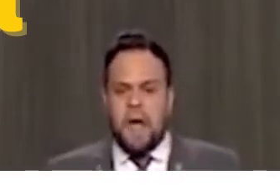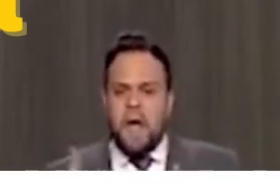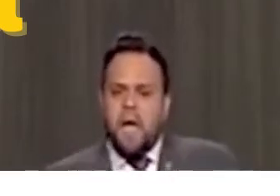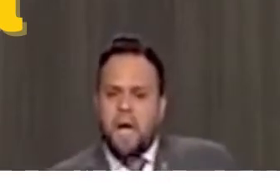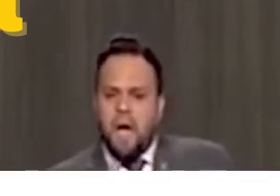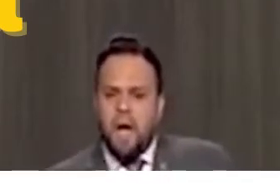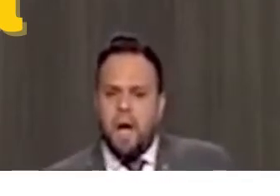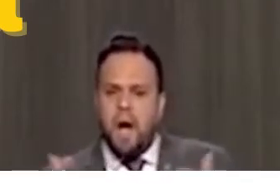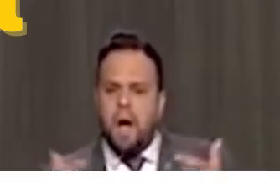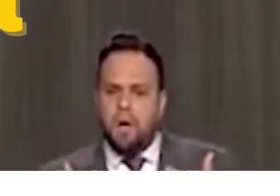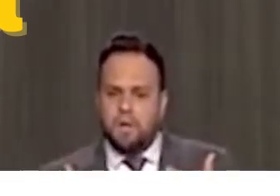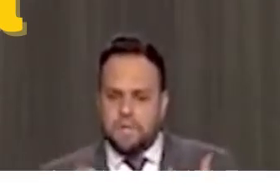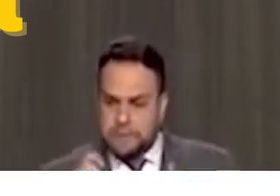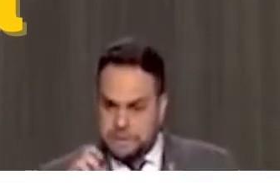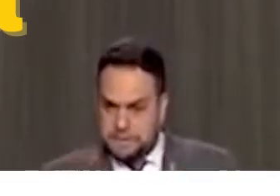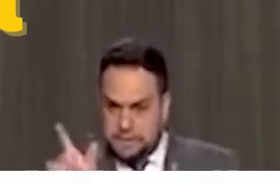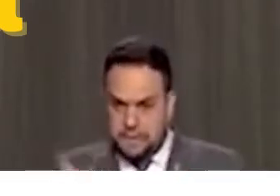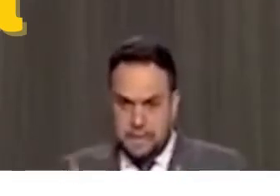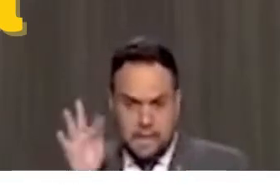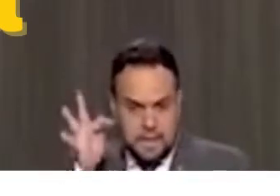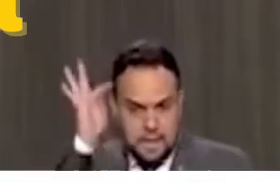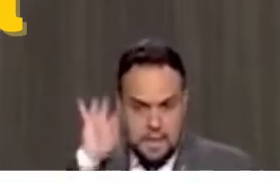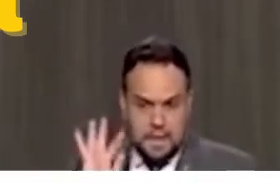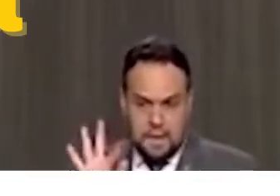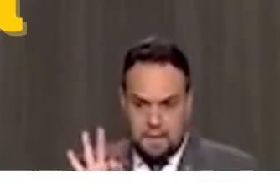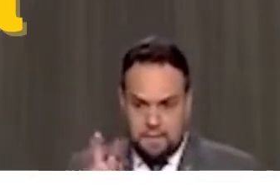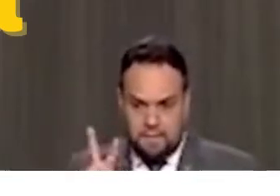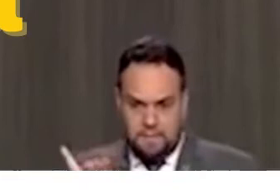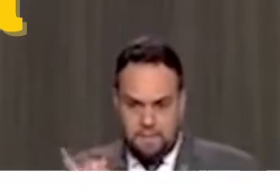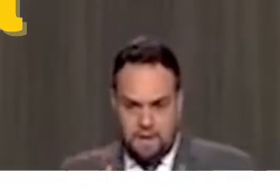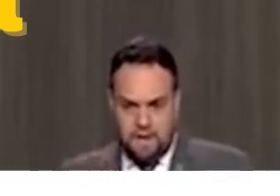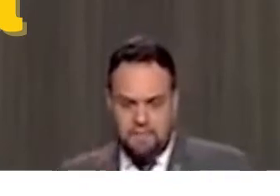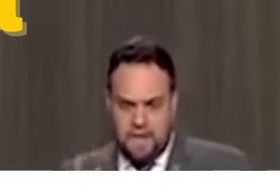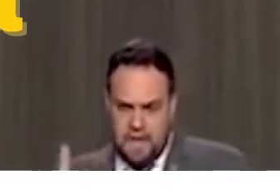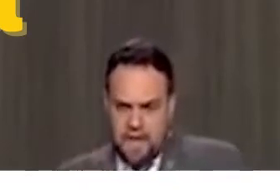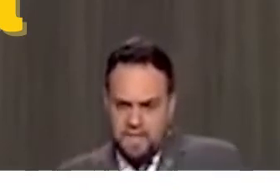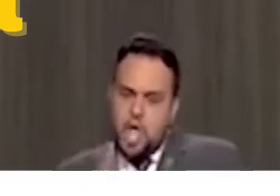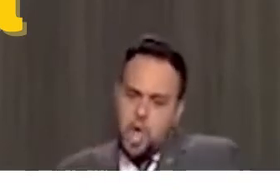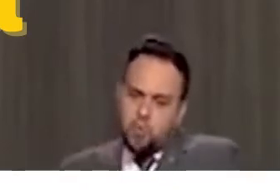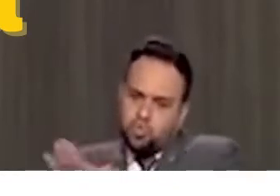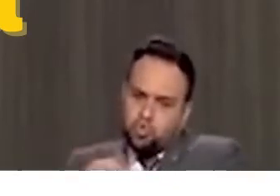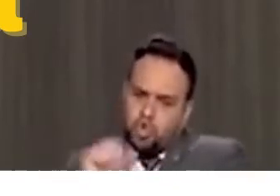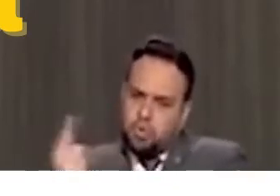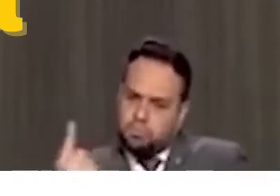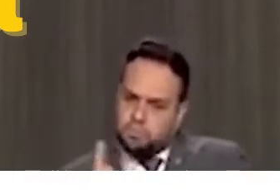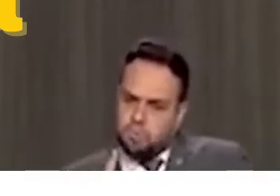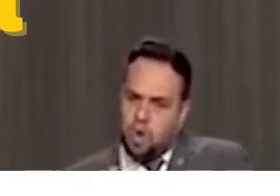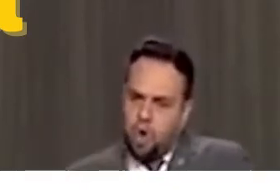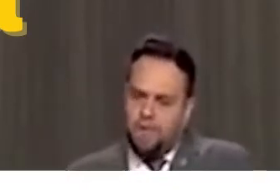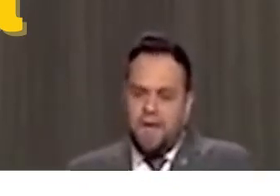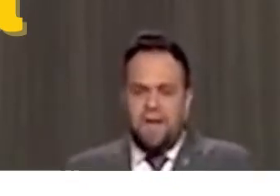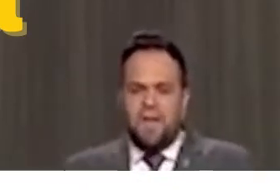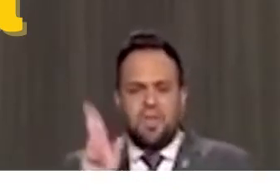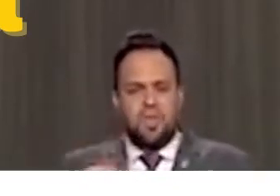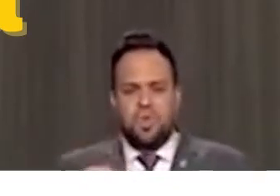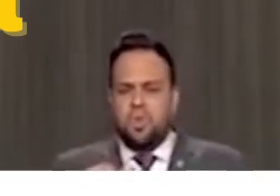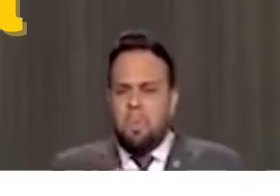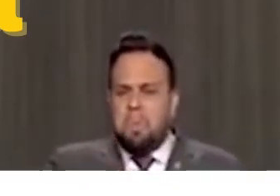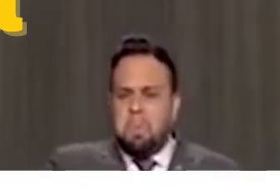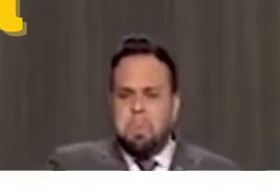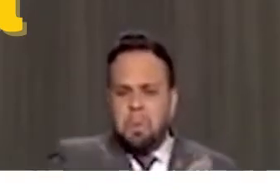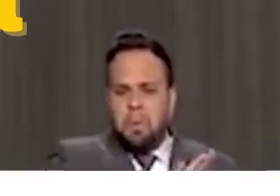Se porventura estiver errando, como já acontece, né? Eu chamo e converso com ela. Ela não será demitida jamais pela